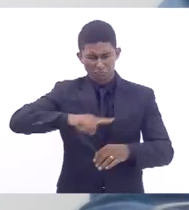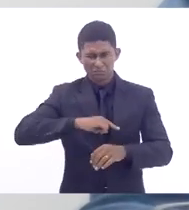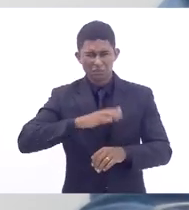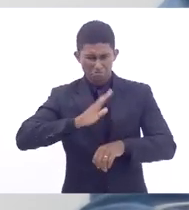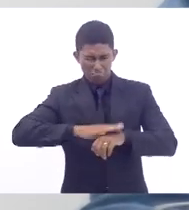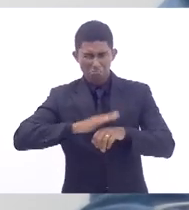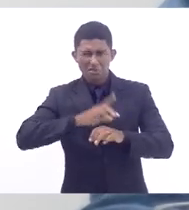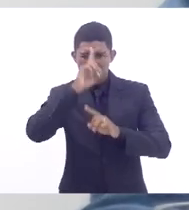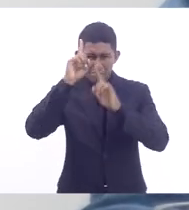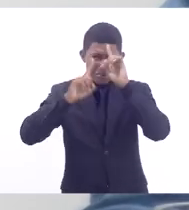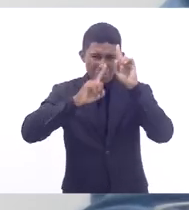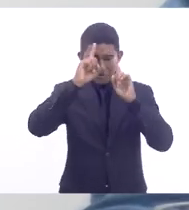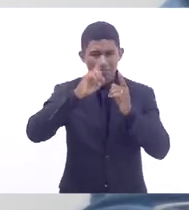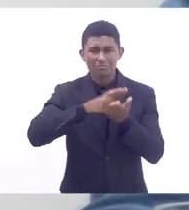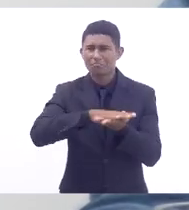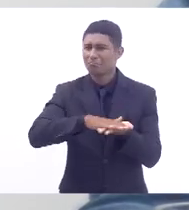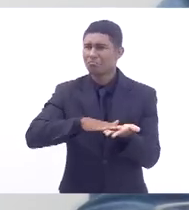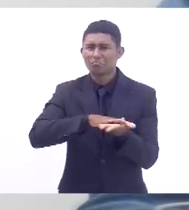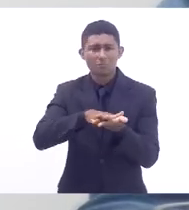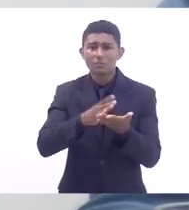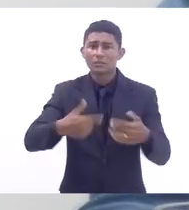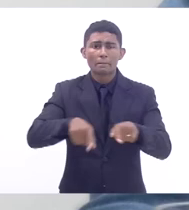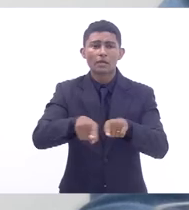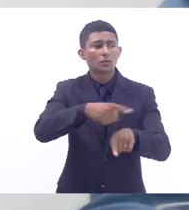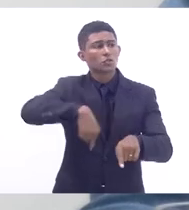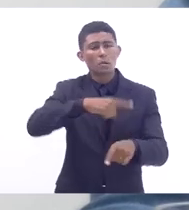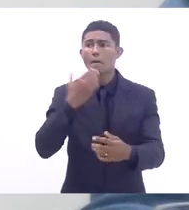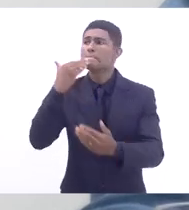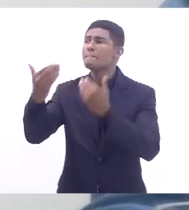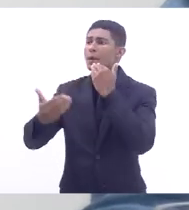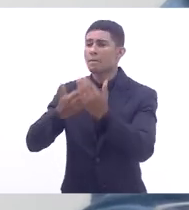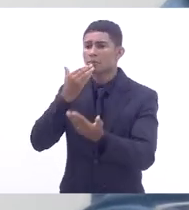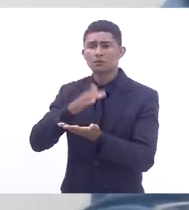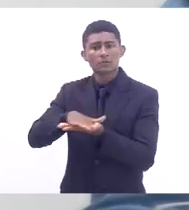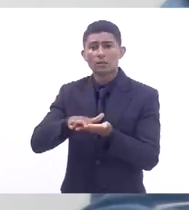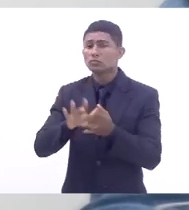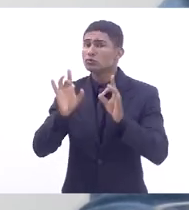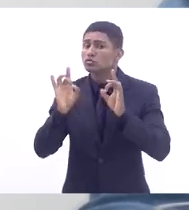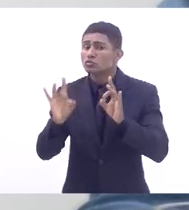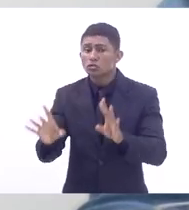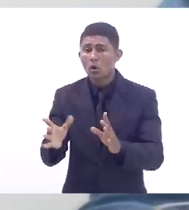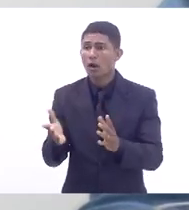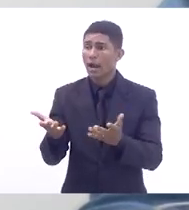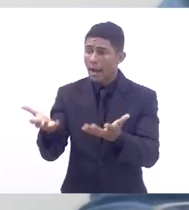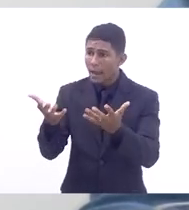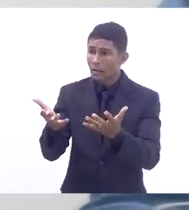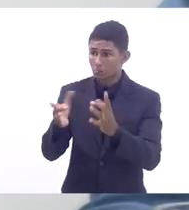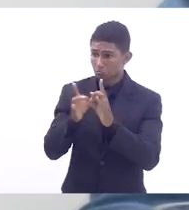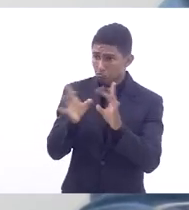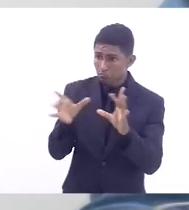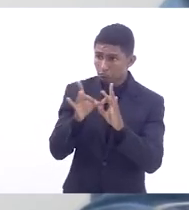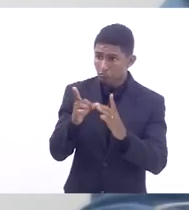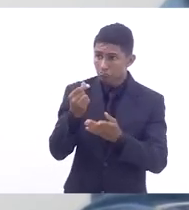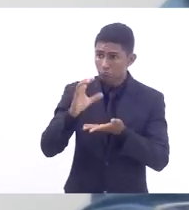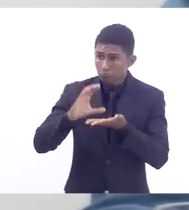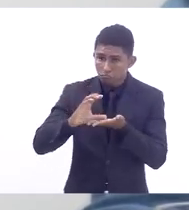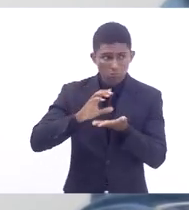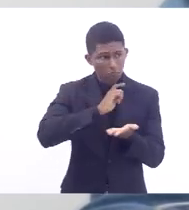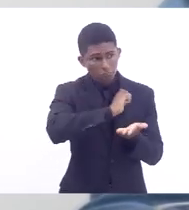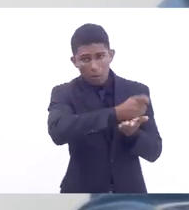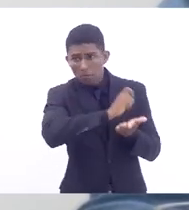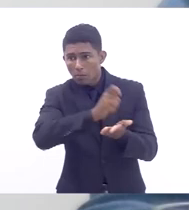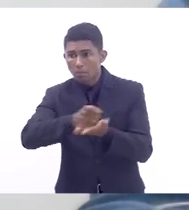não tem nada sempre solicitado senão a execução do pagamento que está precisando